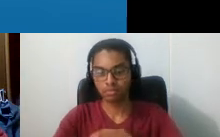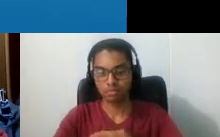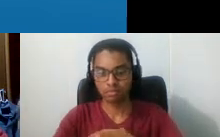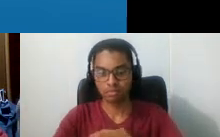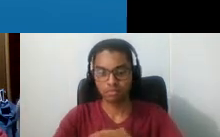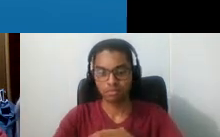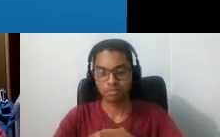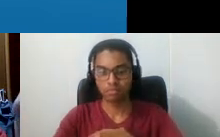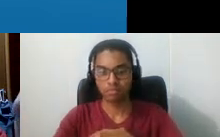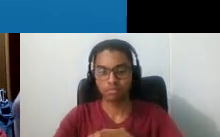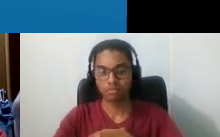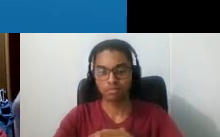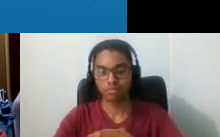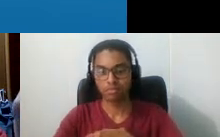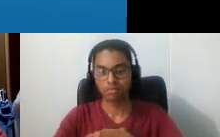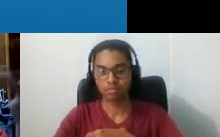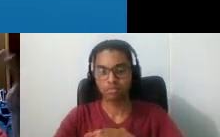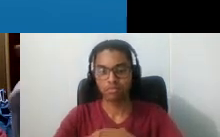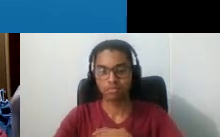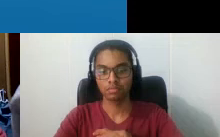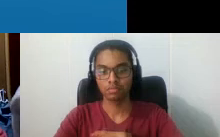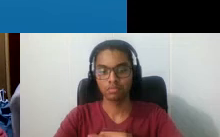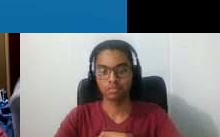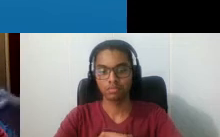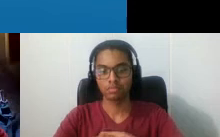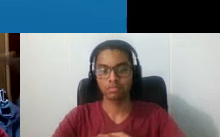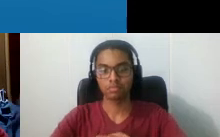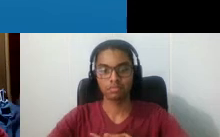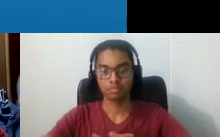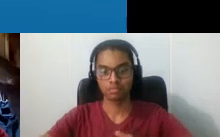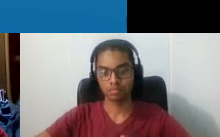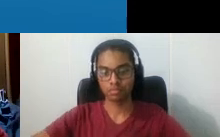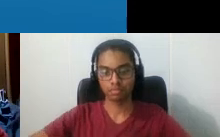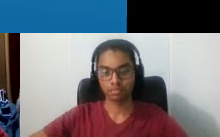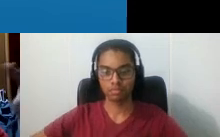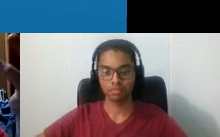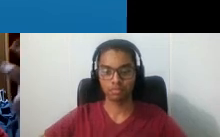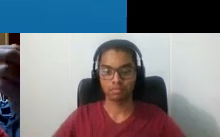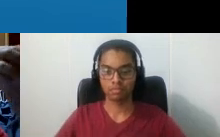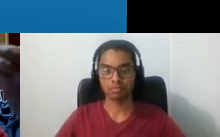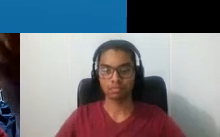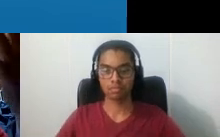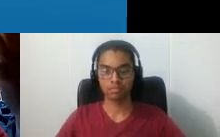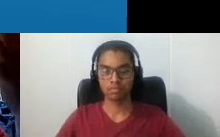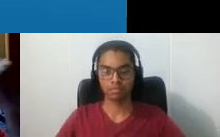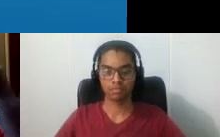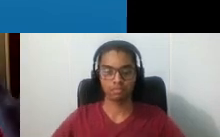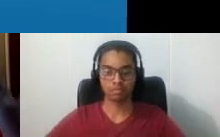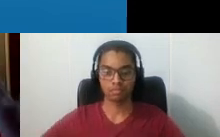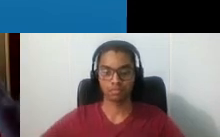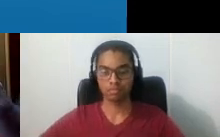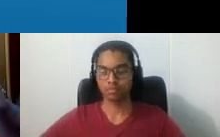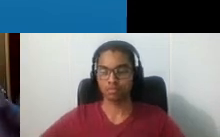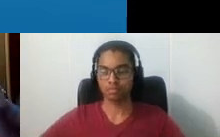a 220 graus. Então, a peça ficava, não só para curar a pintura, mas ela ficava